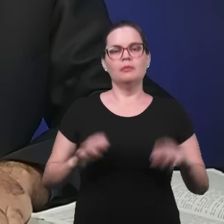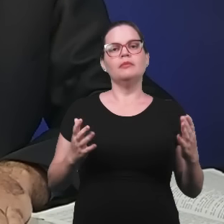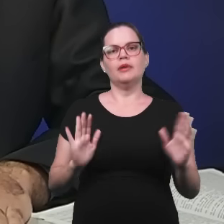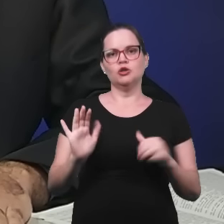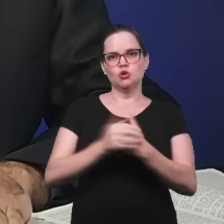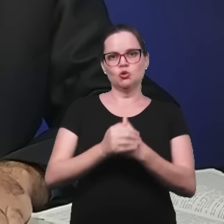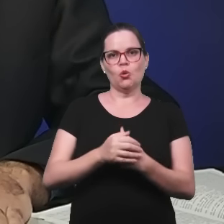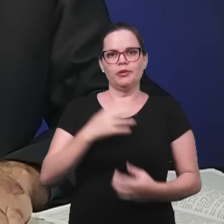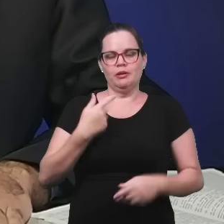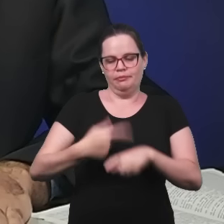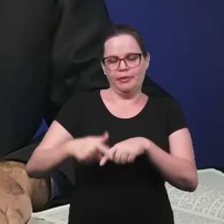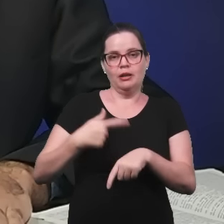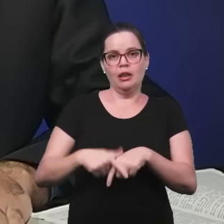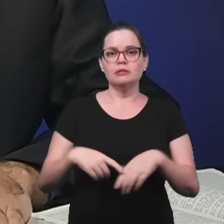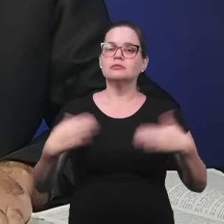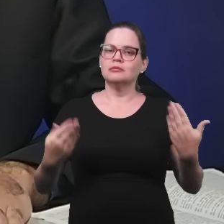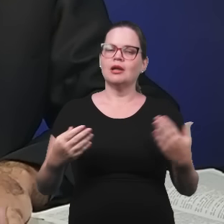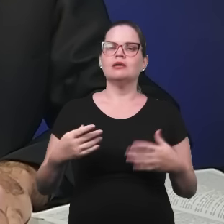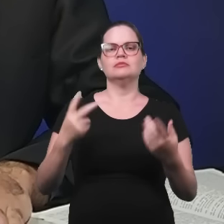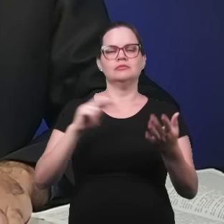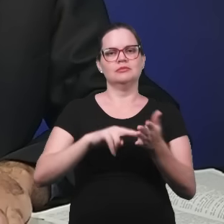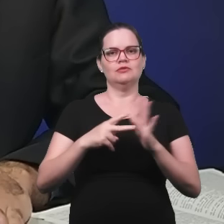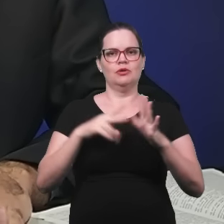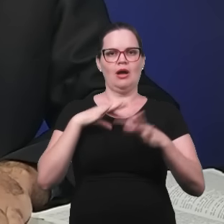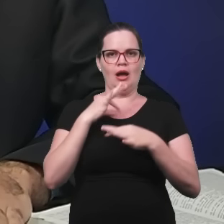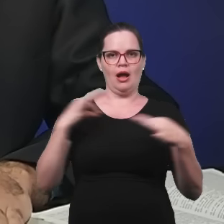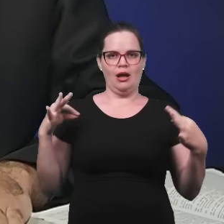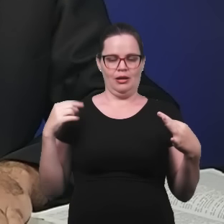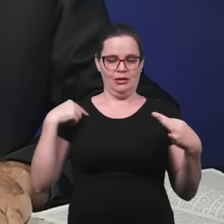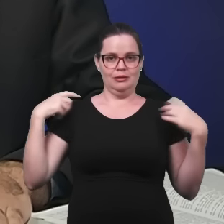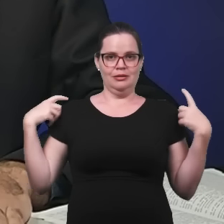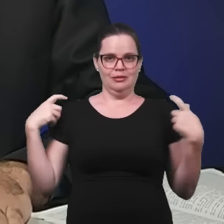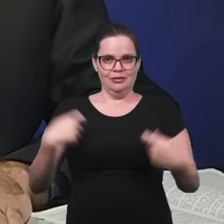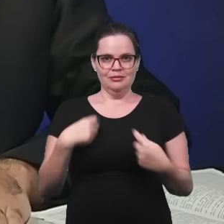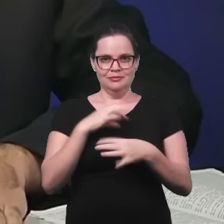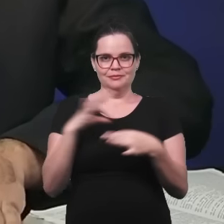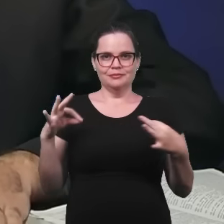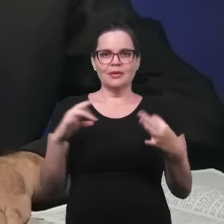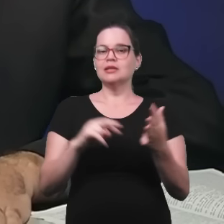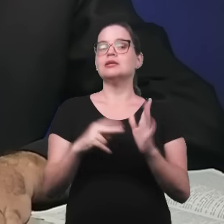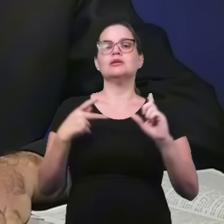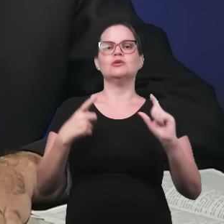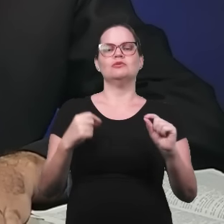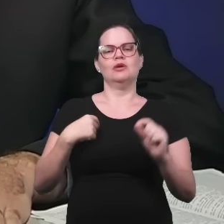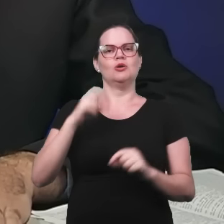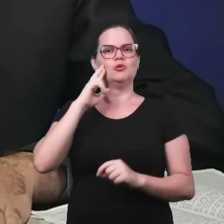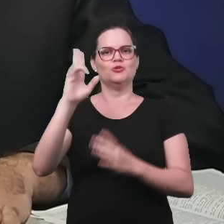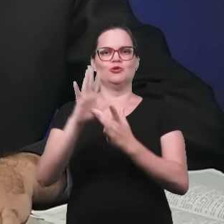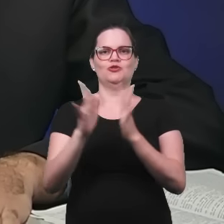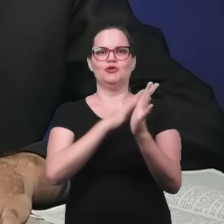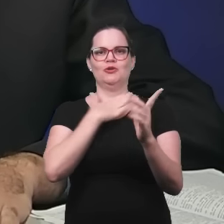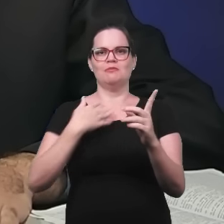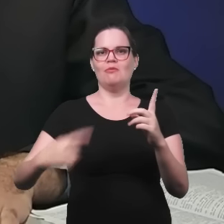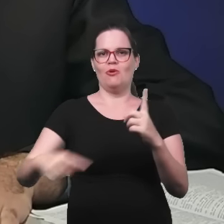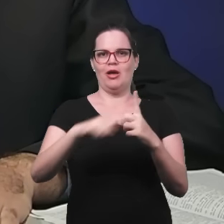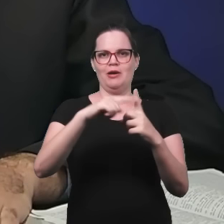em Jesus, para testemunharmos que Jesus morreu, mas ressuscitou e está vivo. Glória a Jesus.